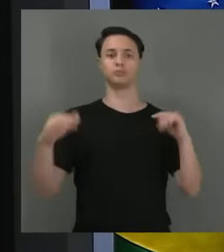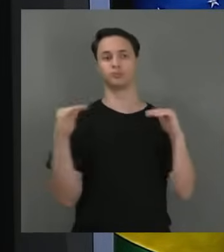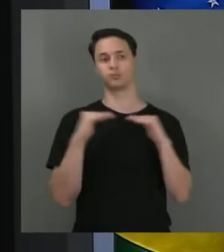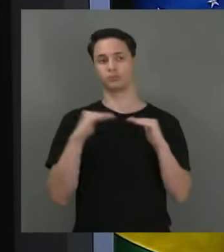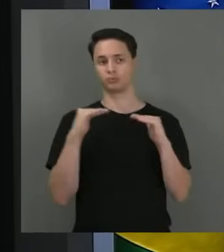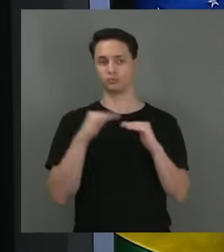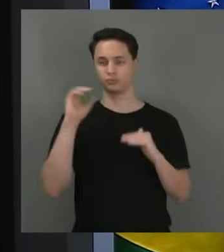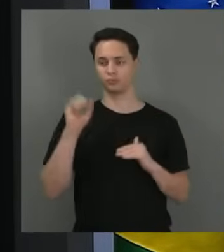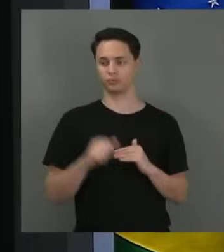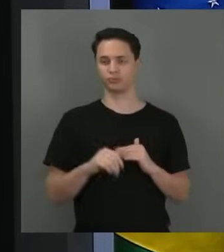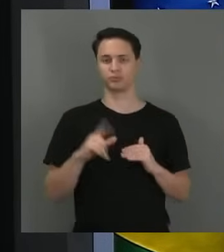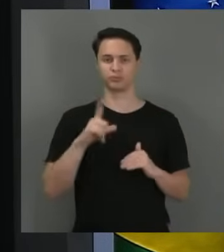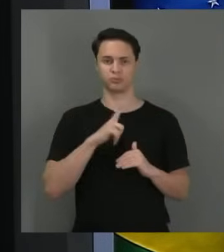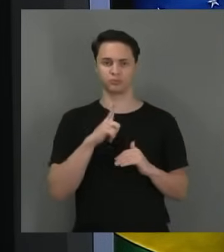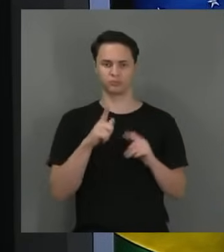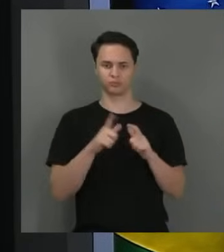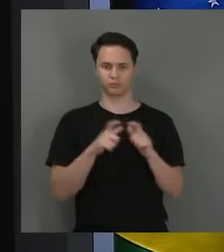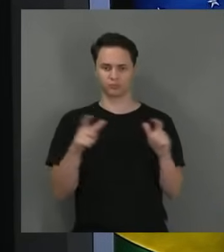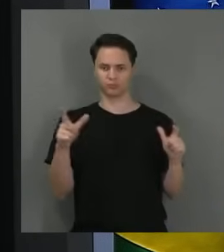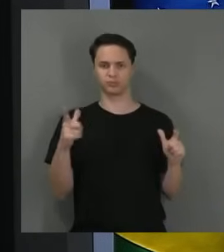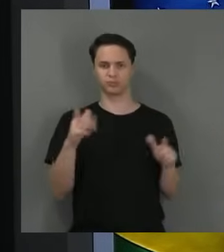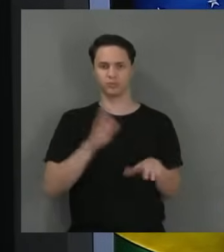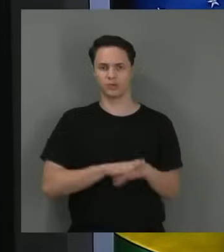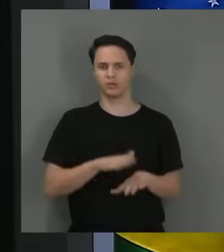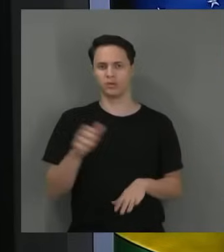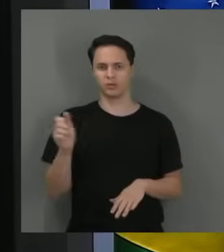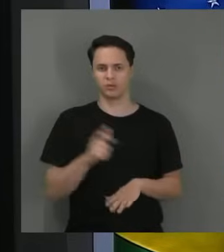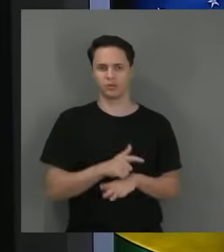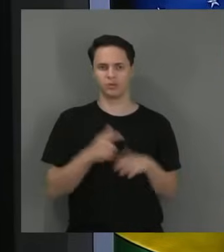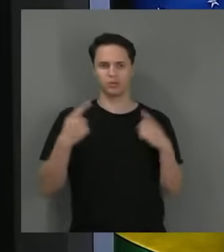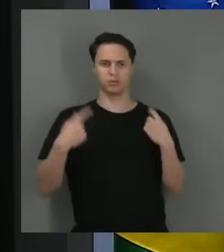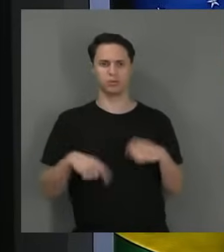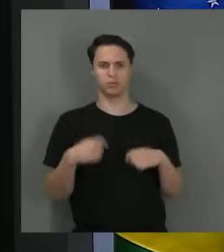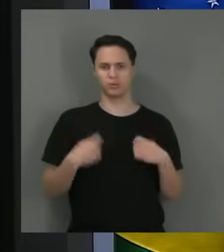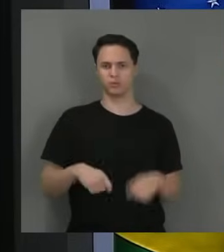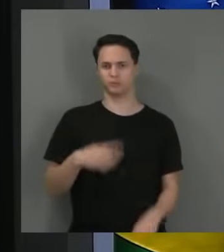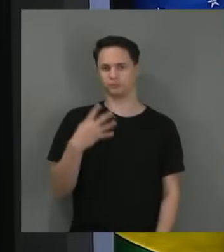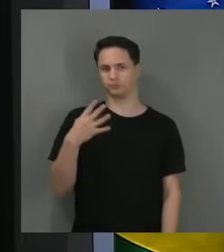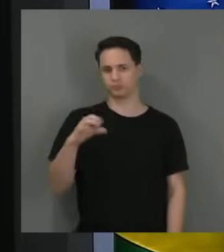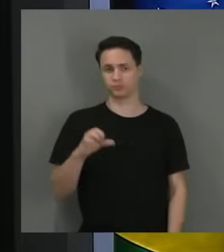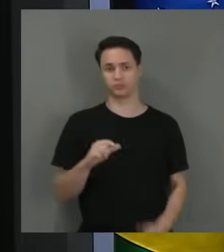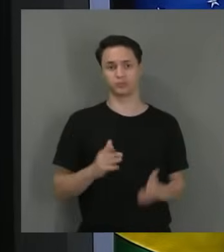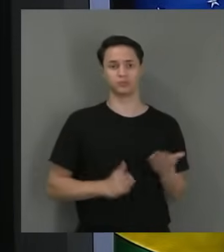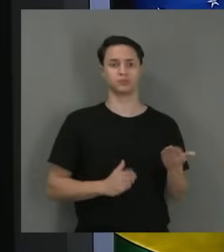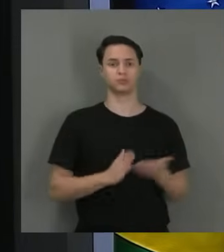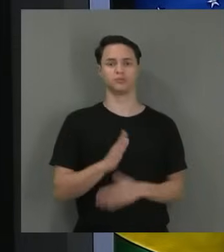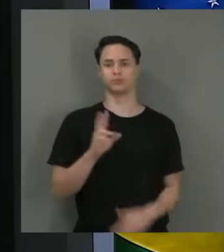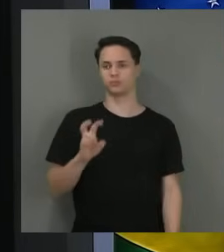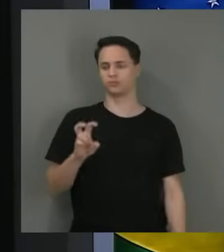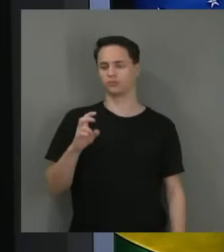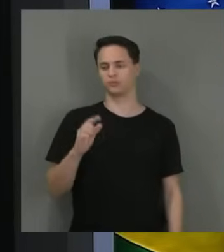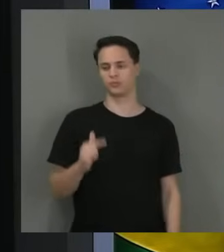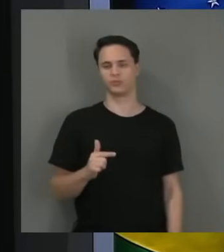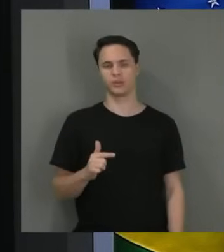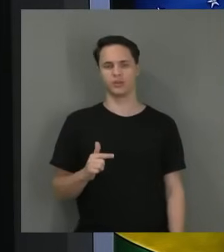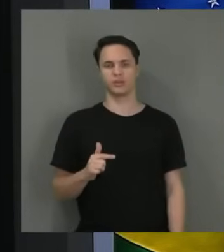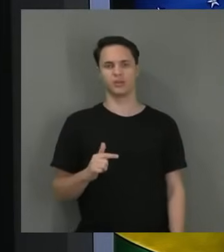aqui, até um número maior do que o necessário, só bastavam 49, foram 52,